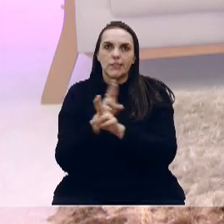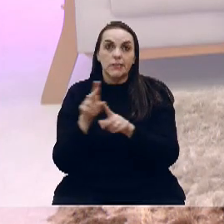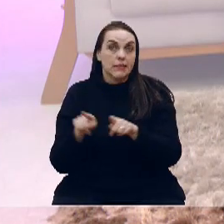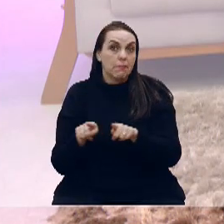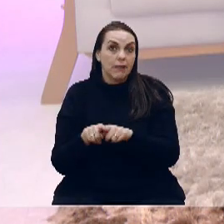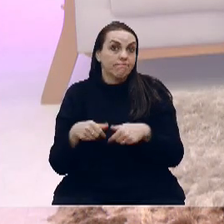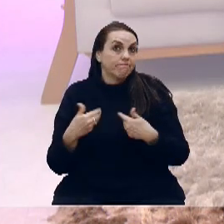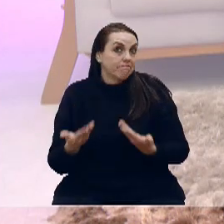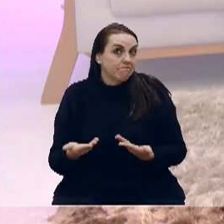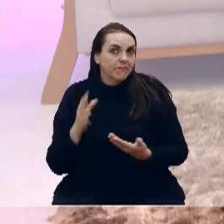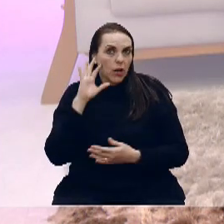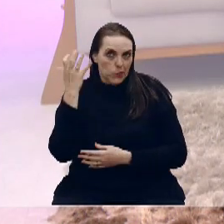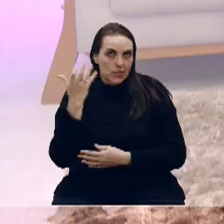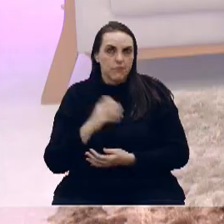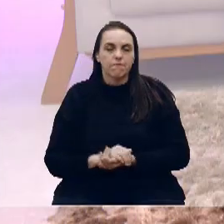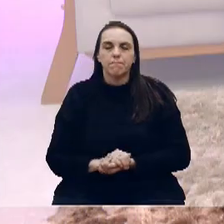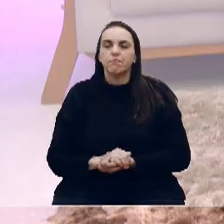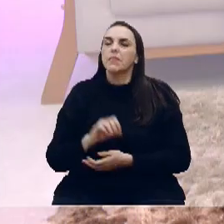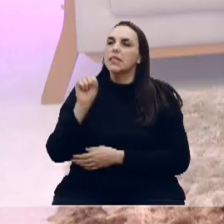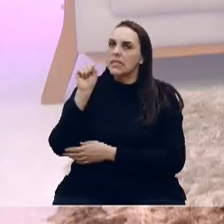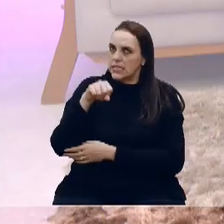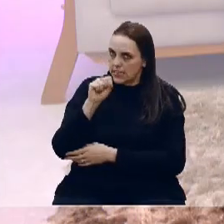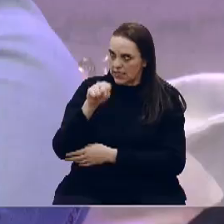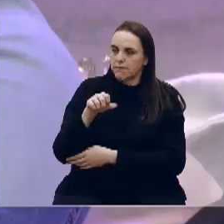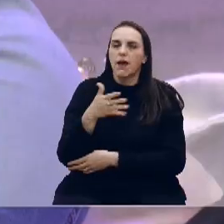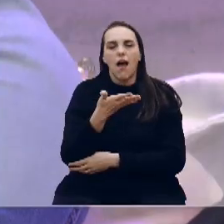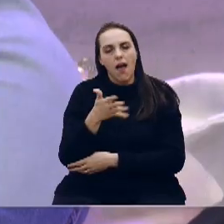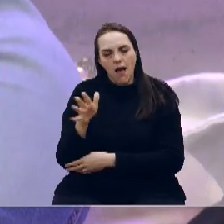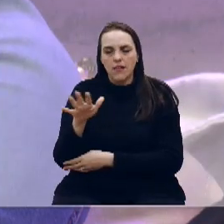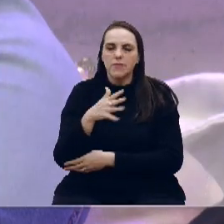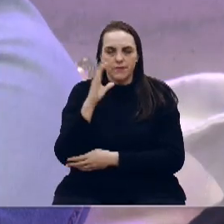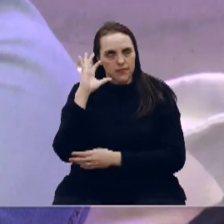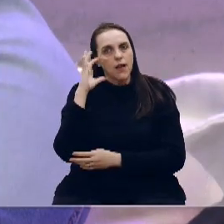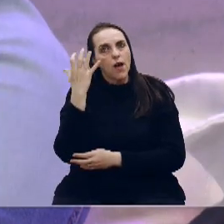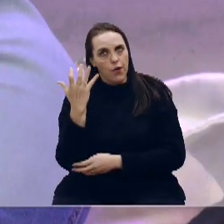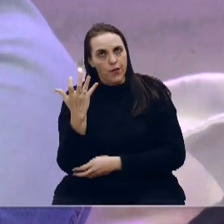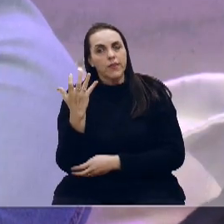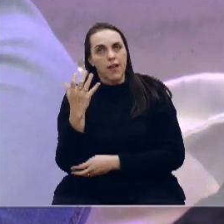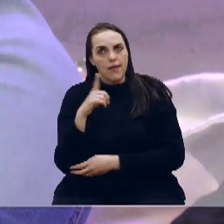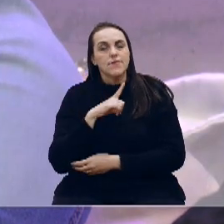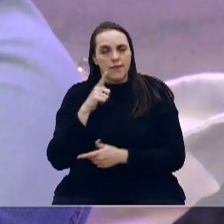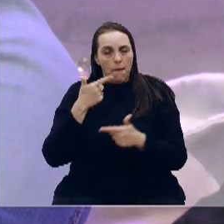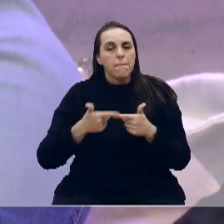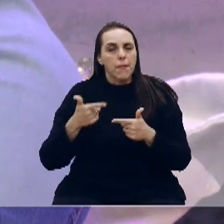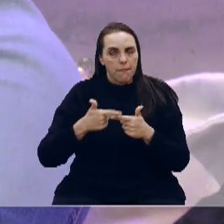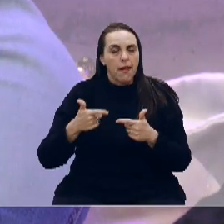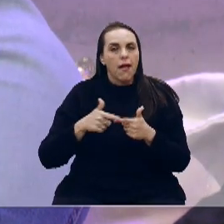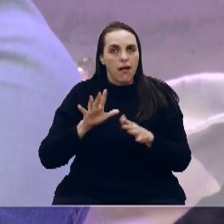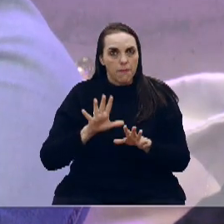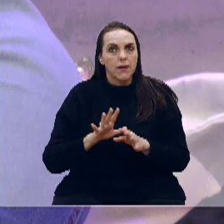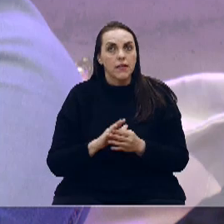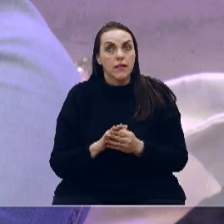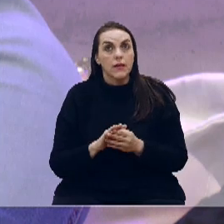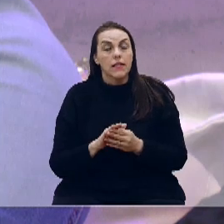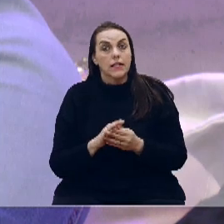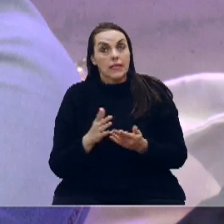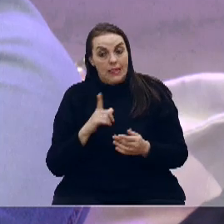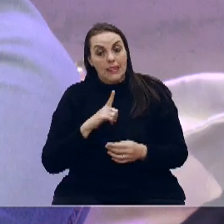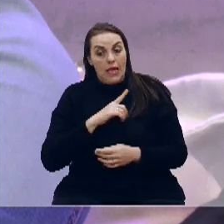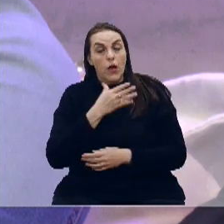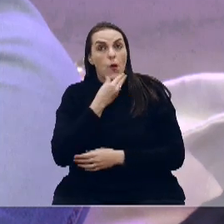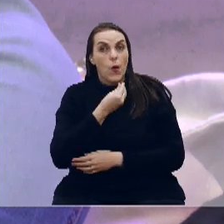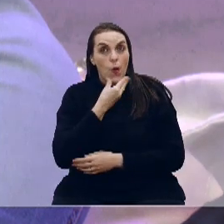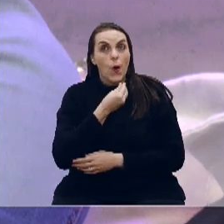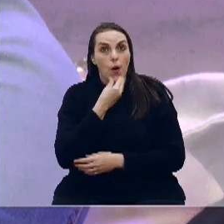Sim, às vezes acontece, que nem assim, dá algum problema. Aí tem homens que por